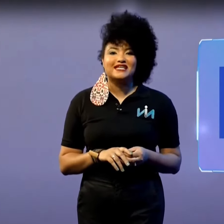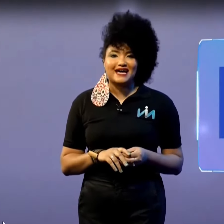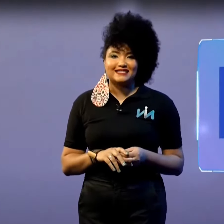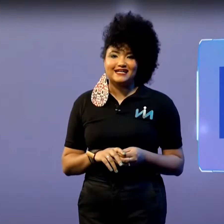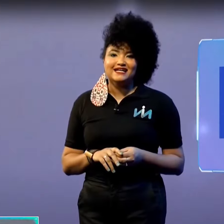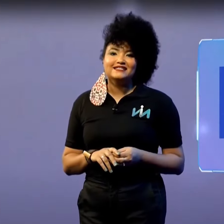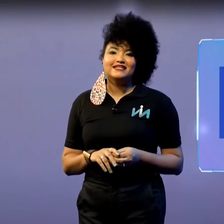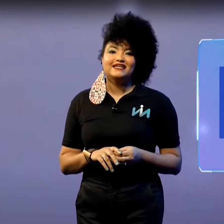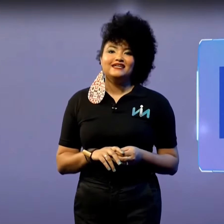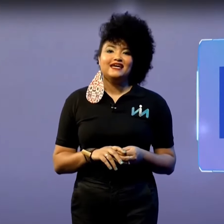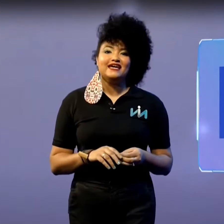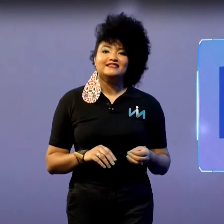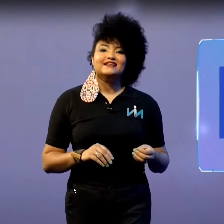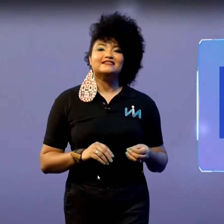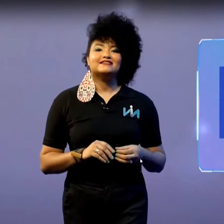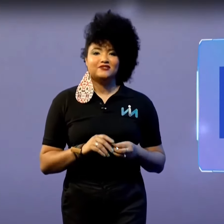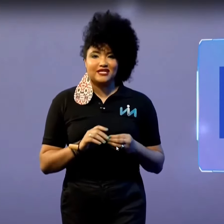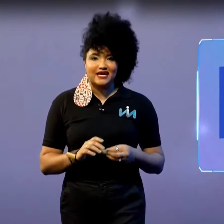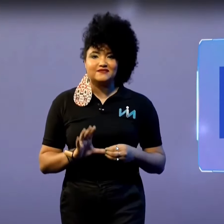de